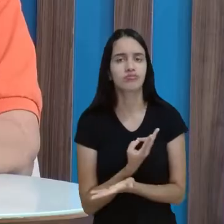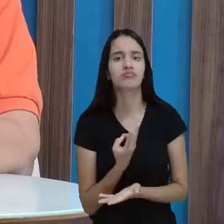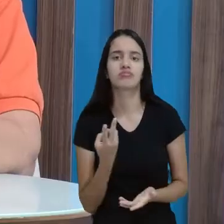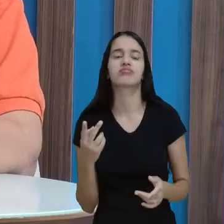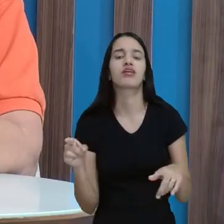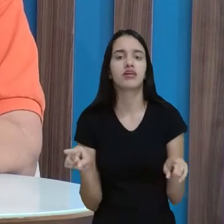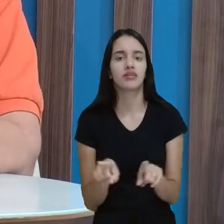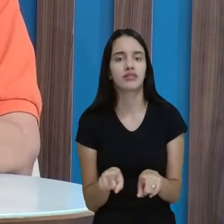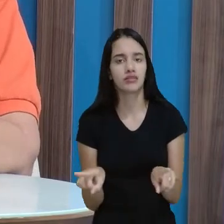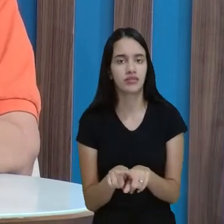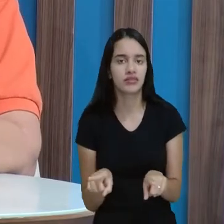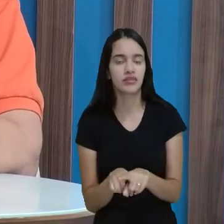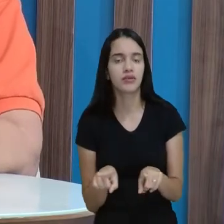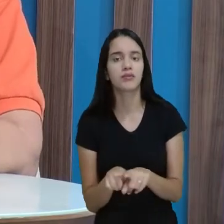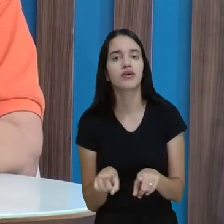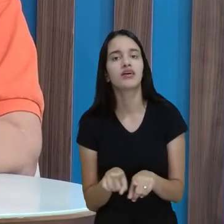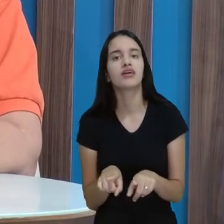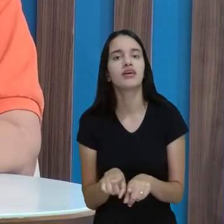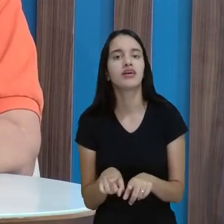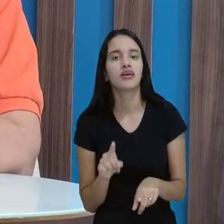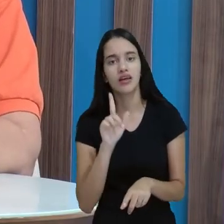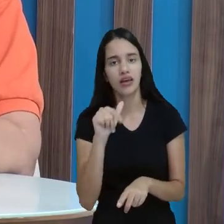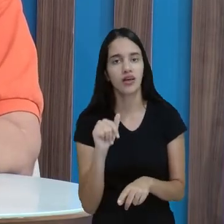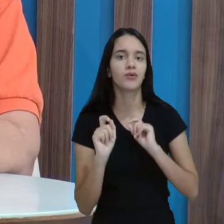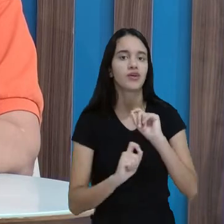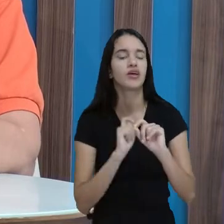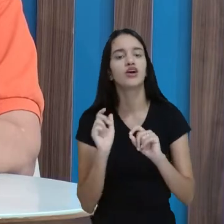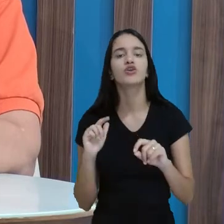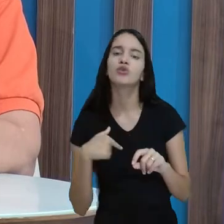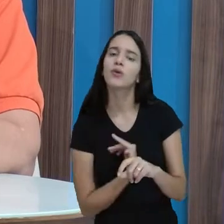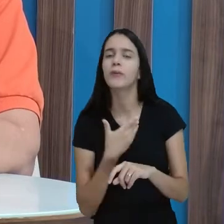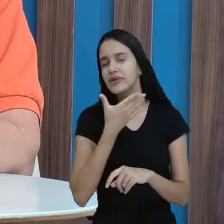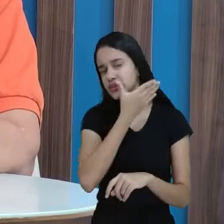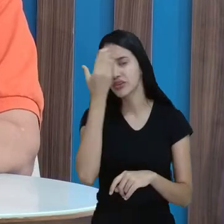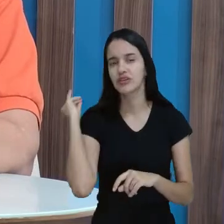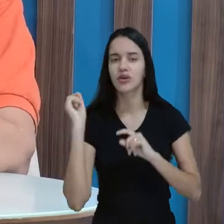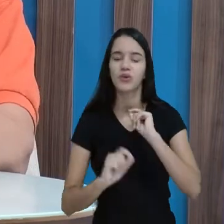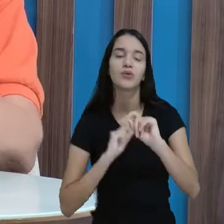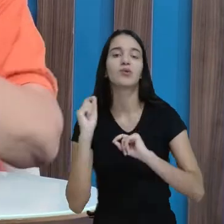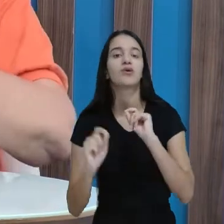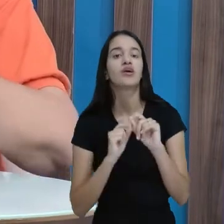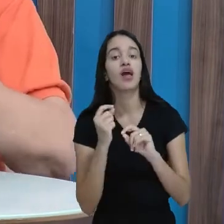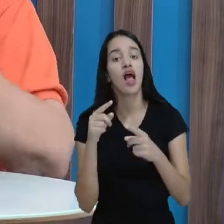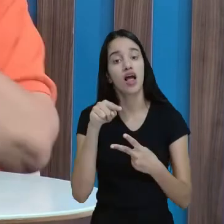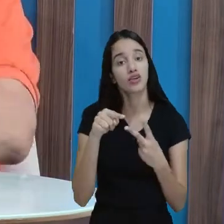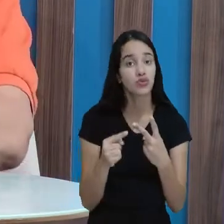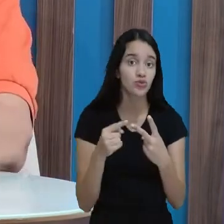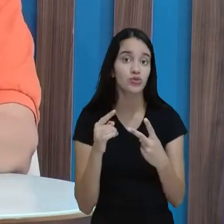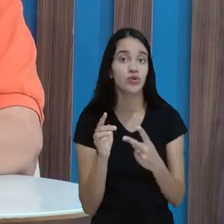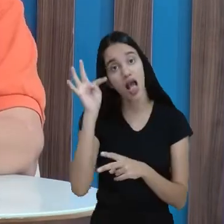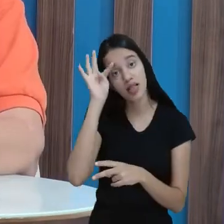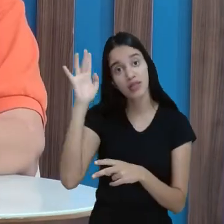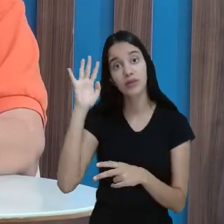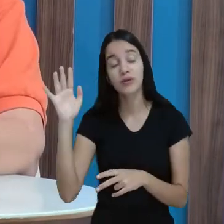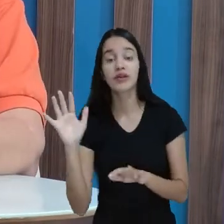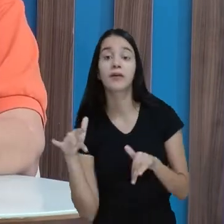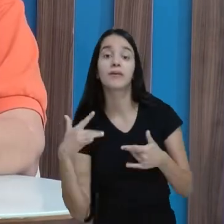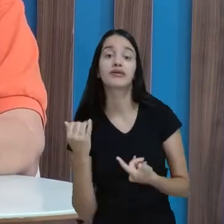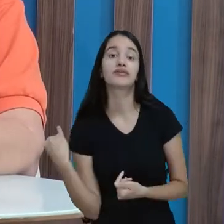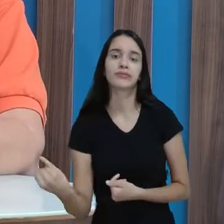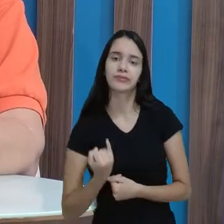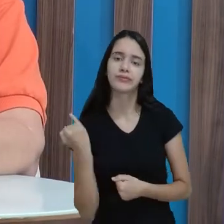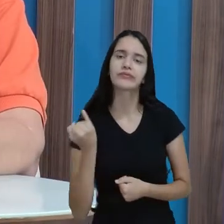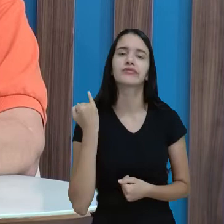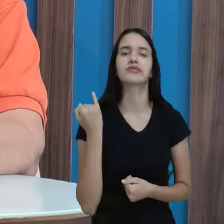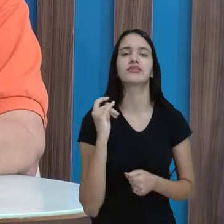questão, do neodarwinismo, né? A gente não pode esquecer que aí traz as duas teorias mais importantes apresentadas por Darwin,